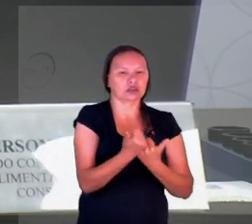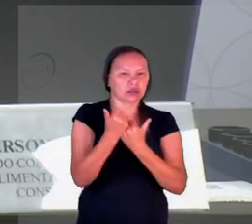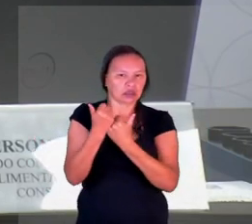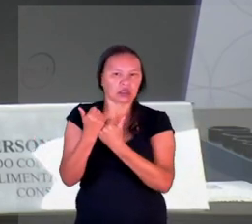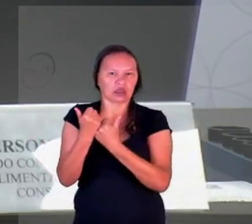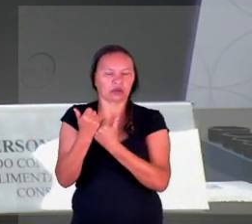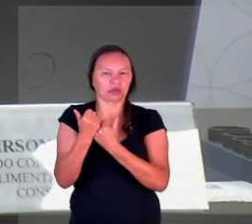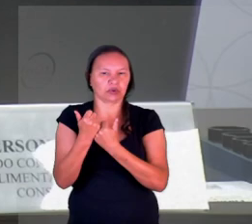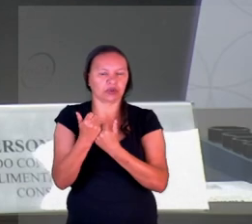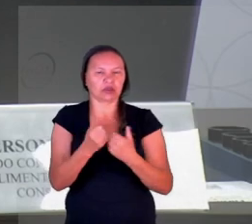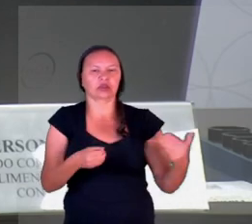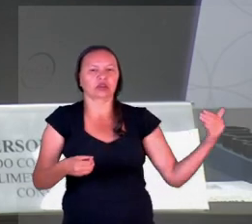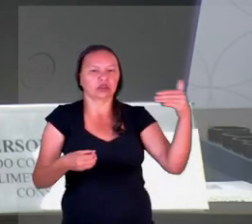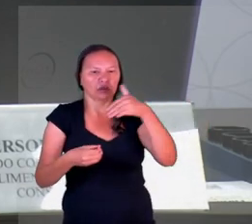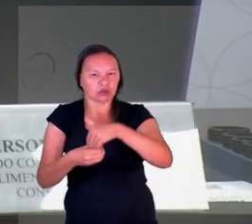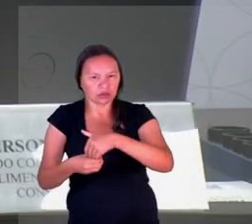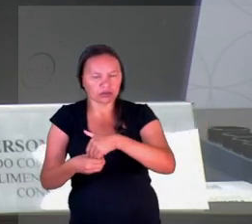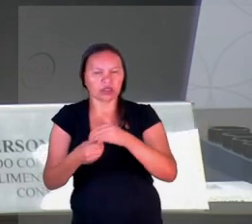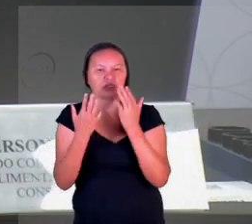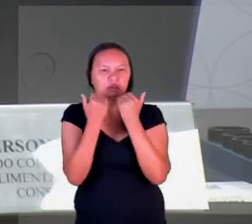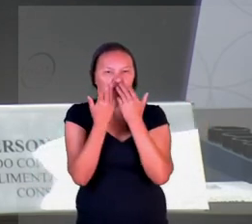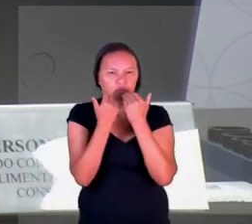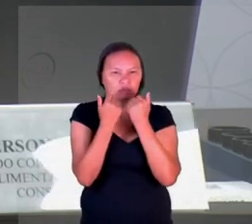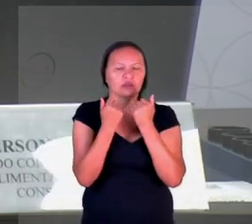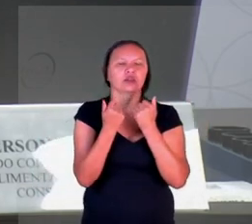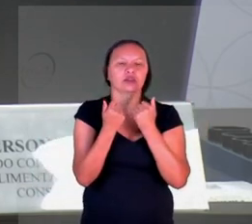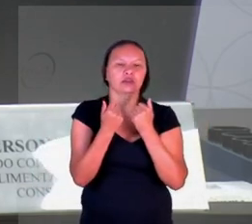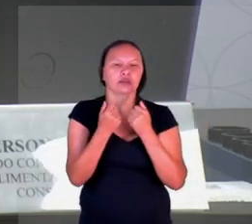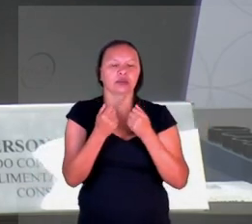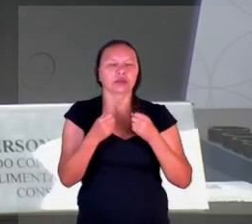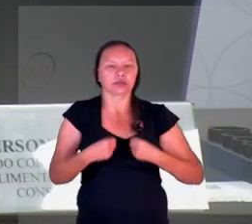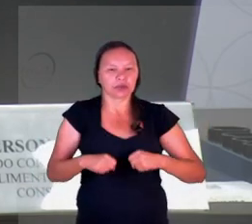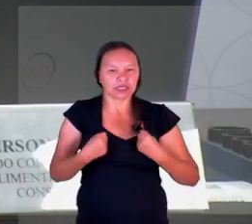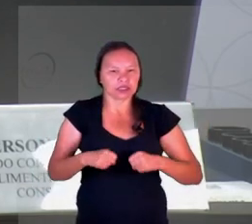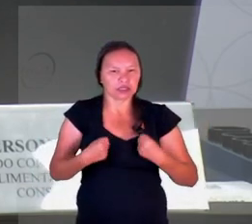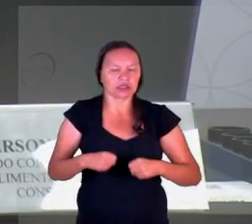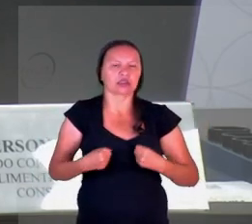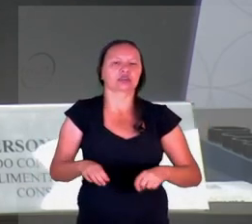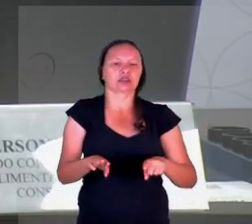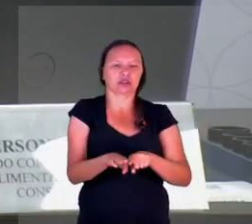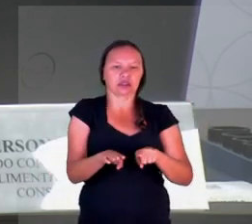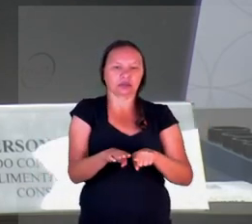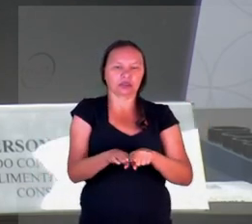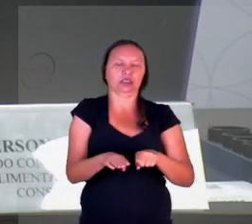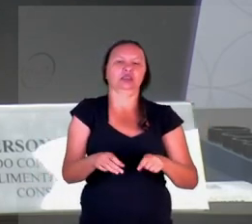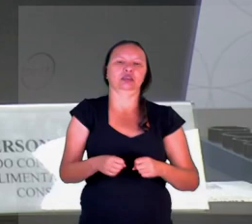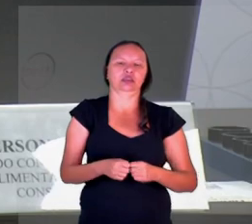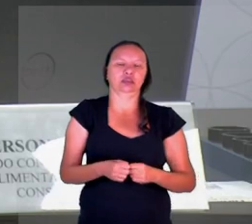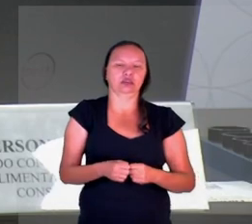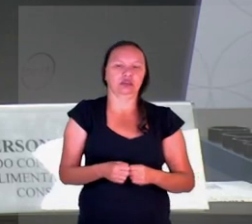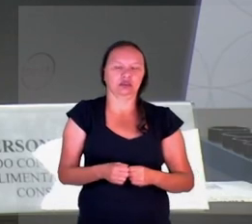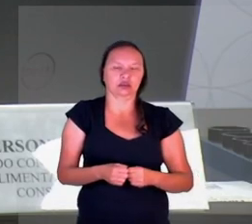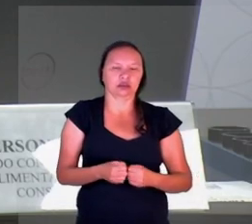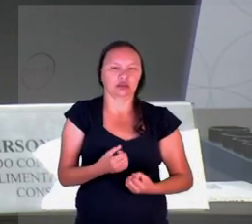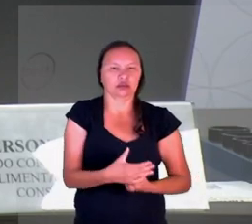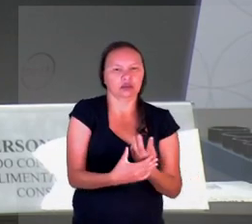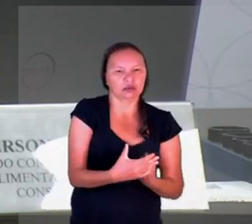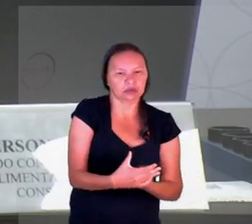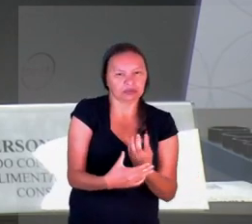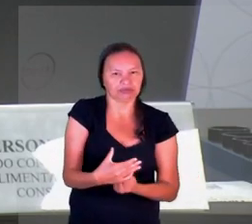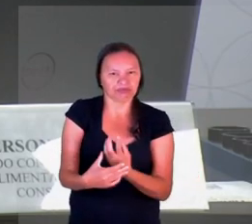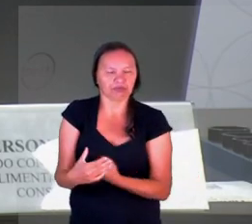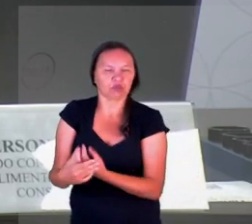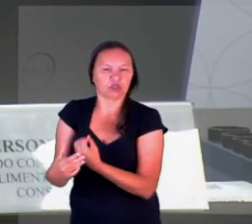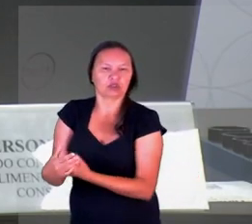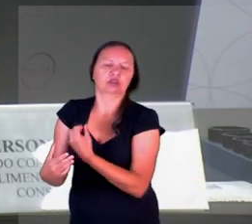só ter acesso ao alimento é preciso também ter eh a garantia para produzir esses alimentos e que